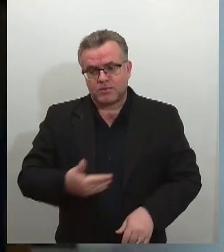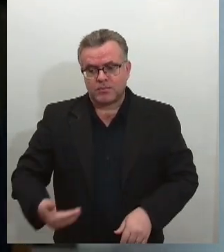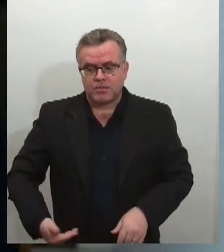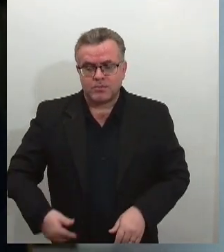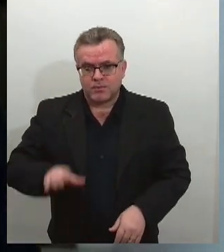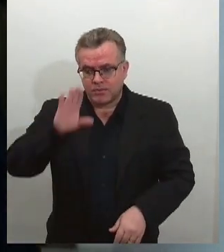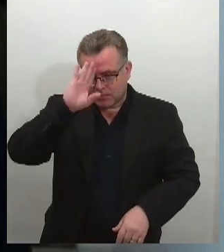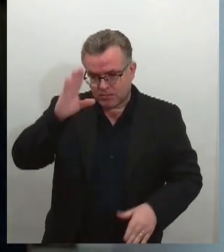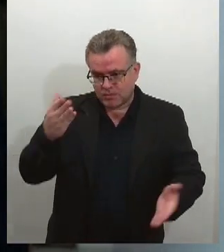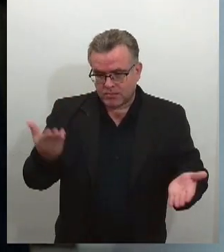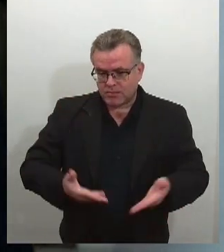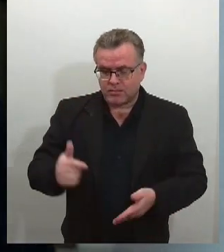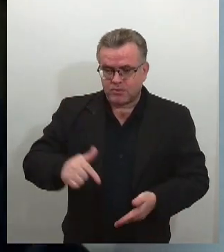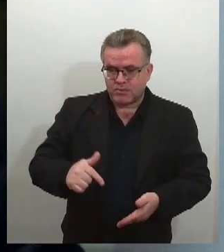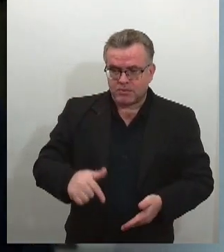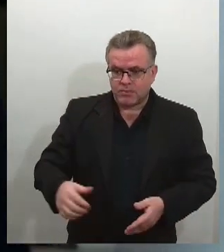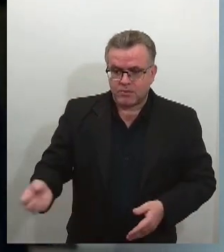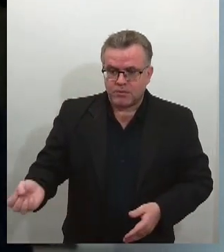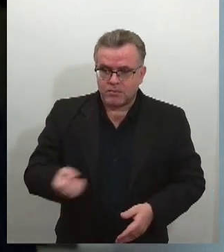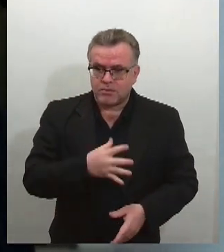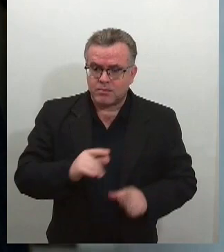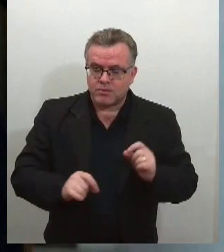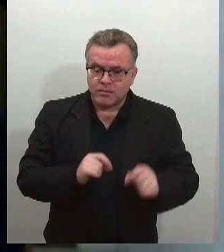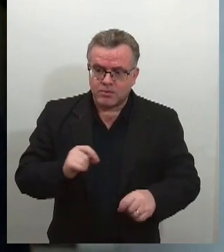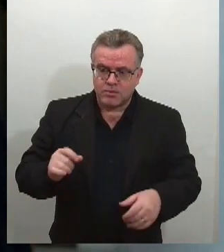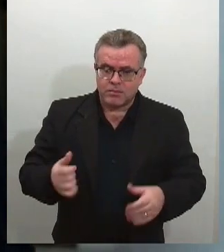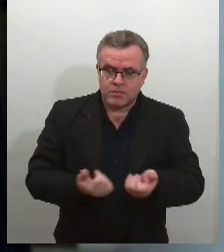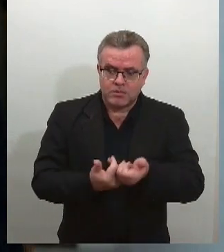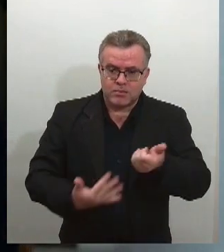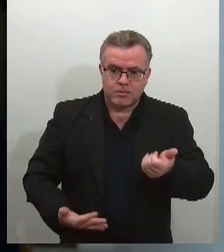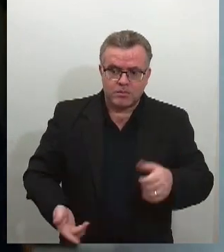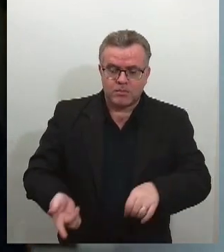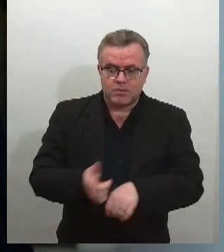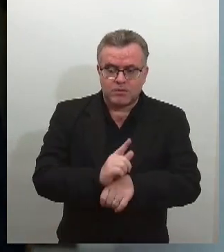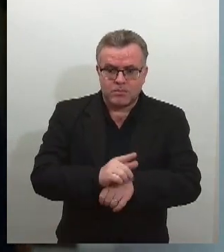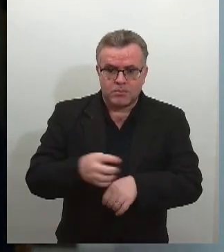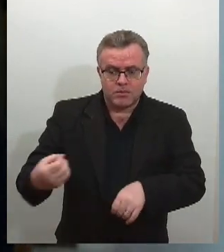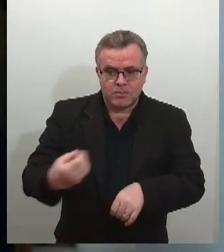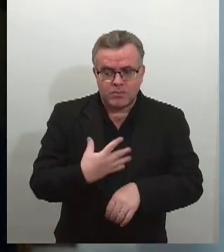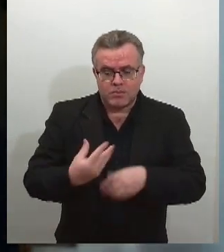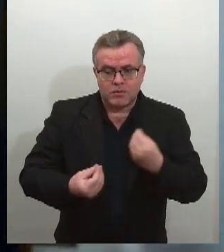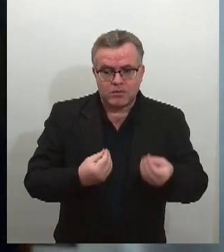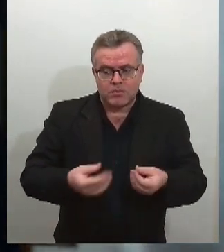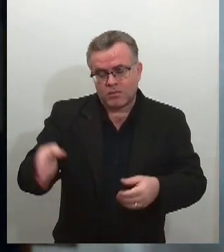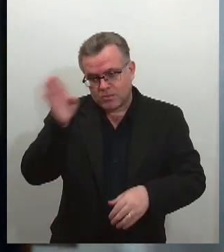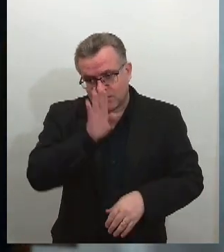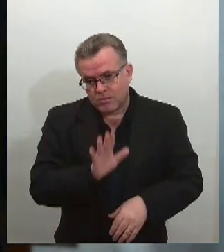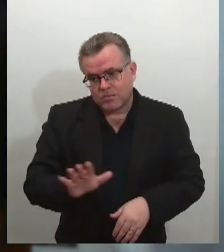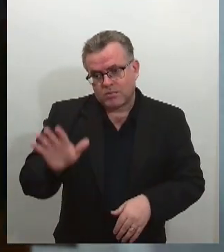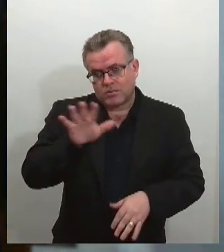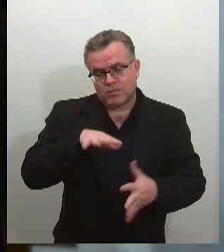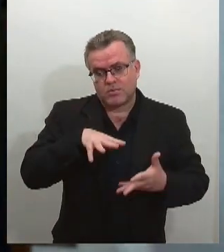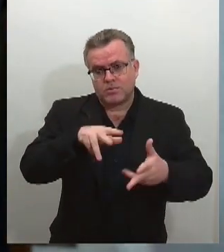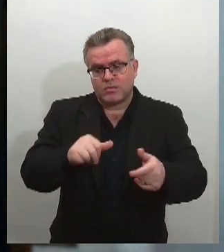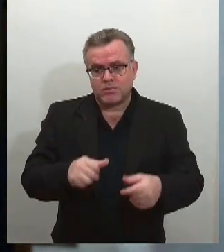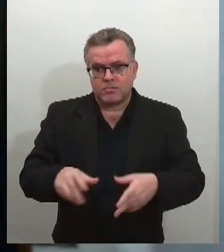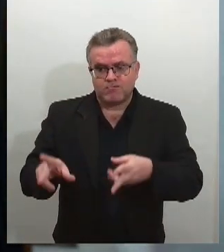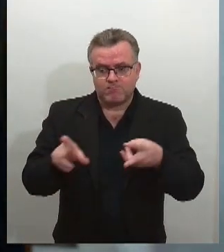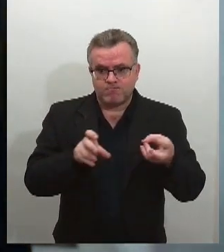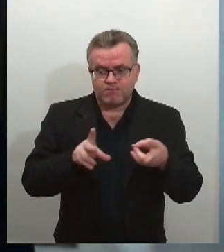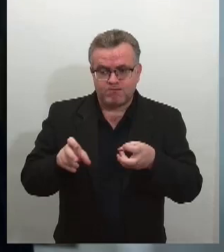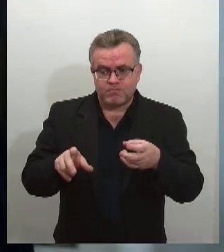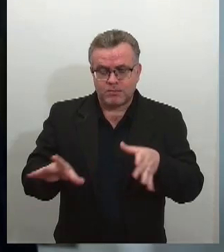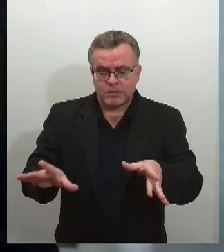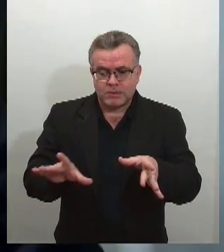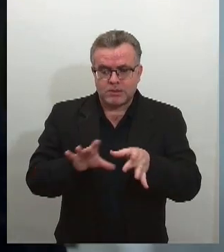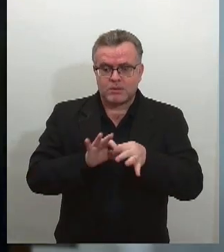momento de inovação da gestão. Isso tudo que está acontecendo no Brasil, no mundo, a gente precisa estar conectado para aplicar também